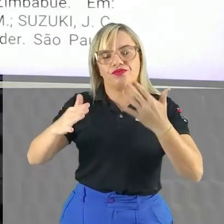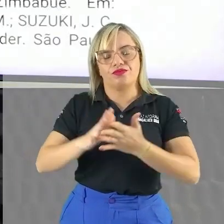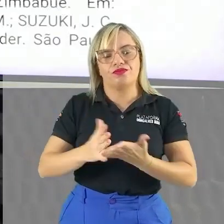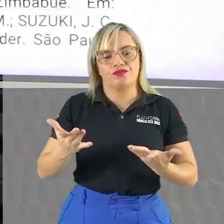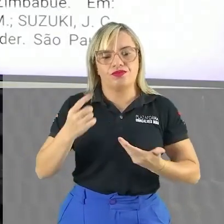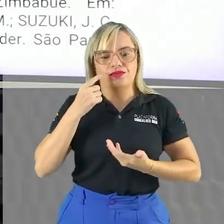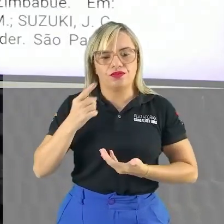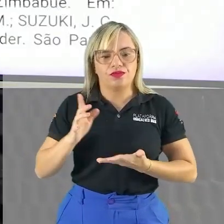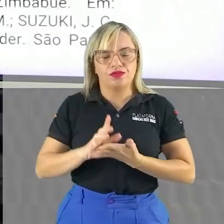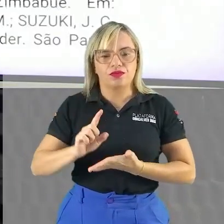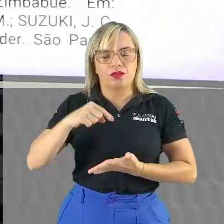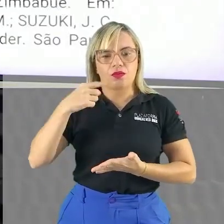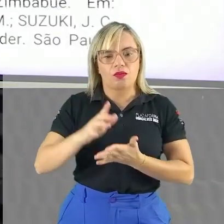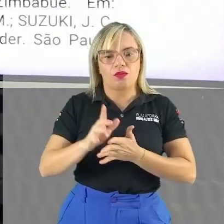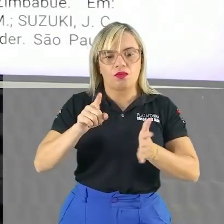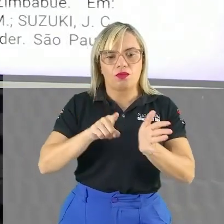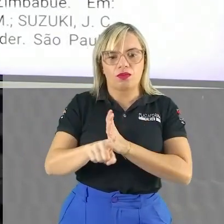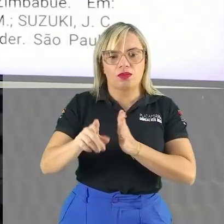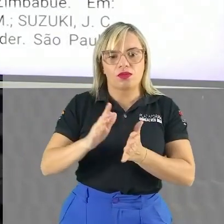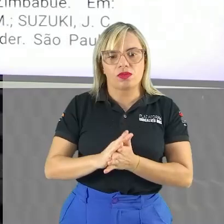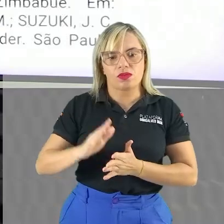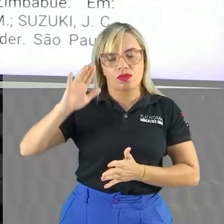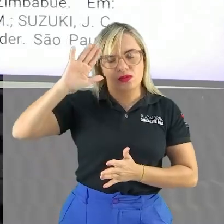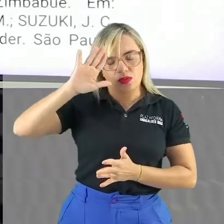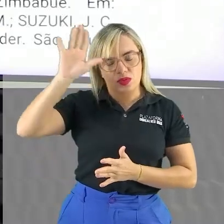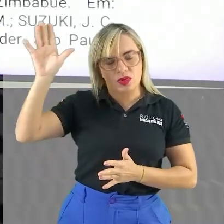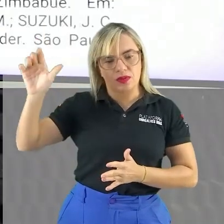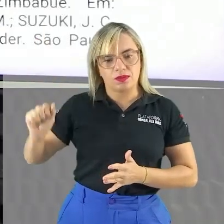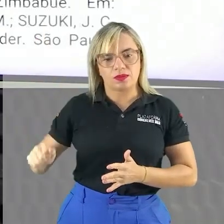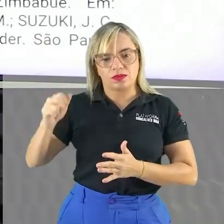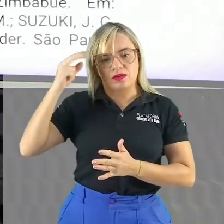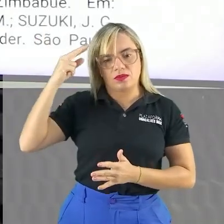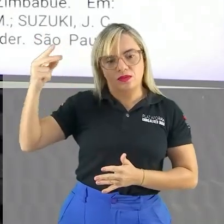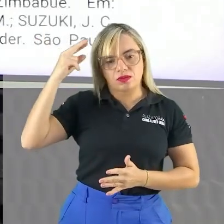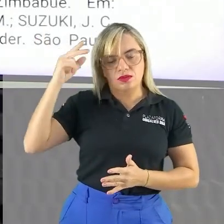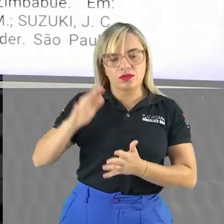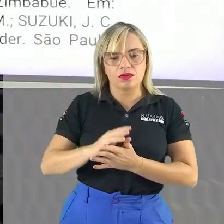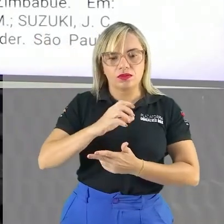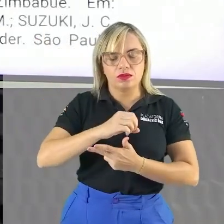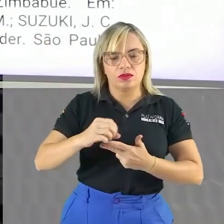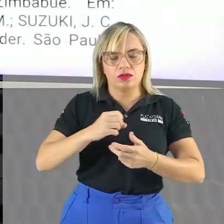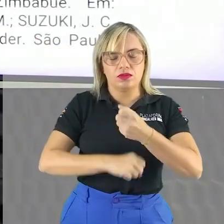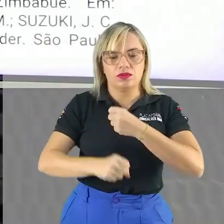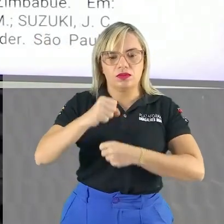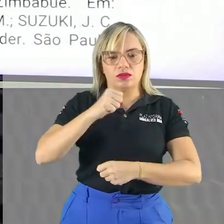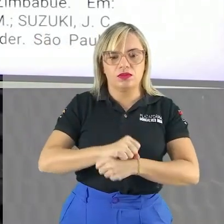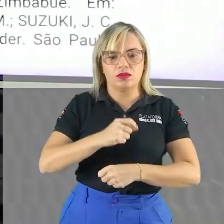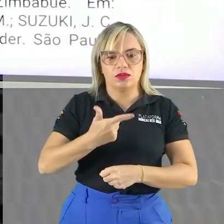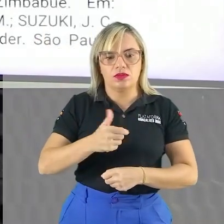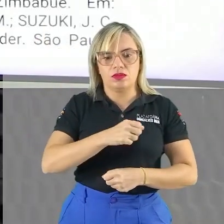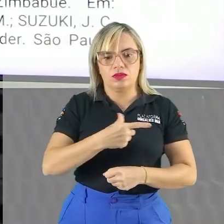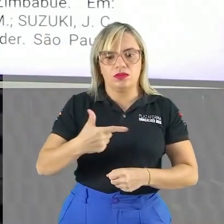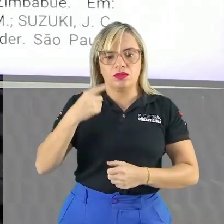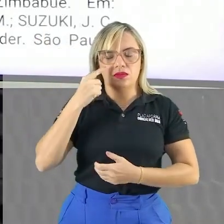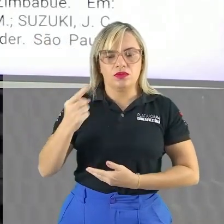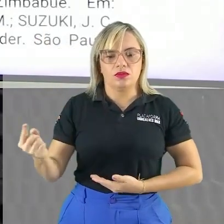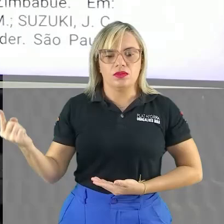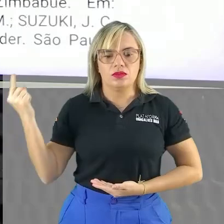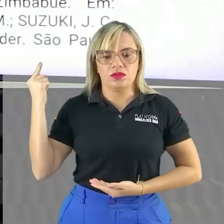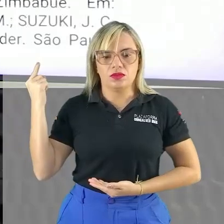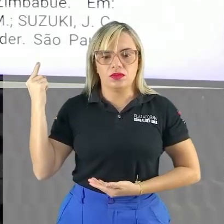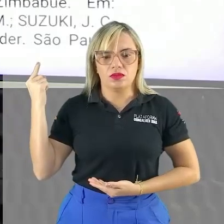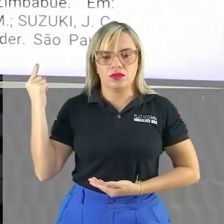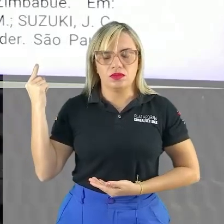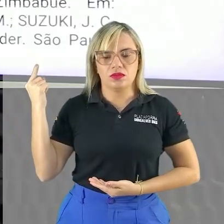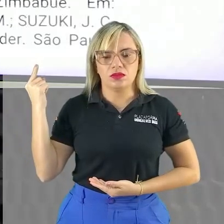questão. História da África, 19, Enem 2012. A singularidade da questão da terra na África